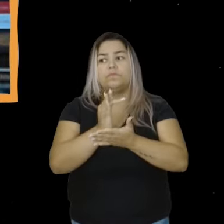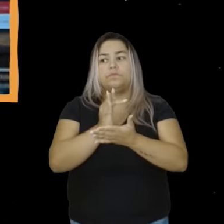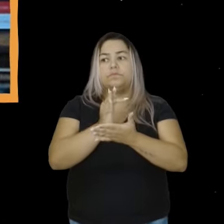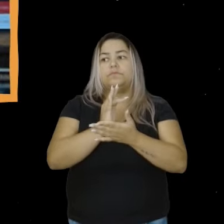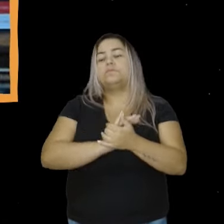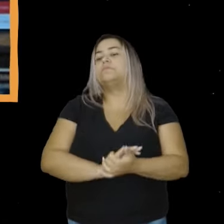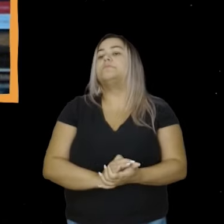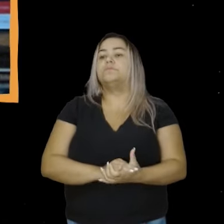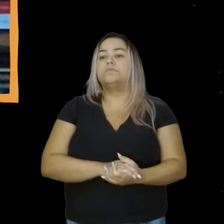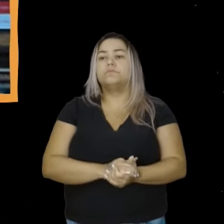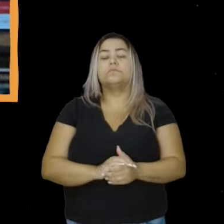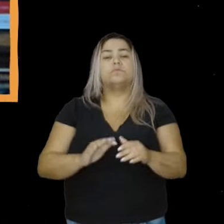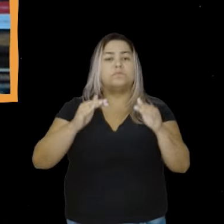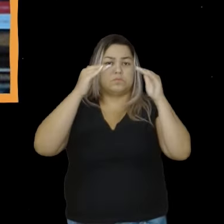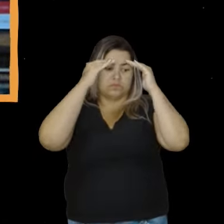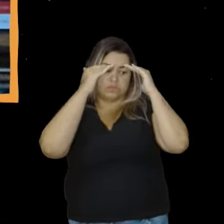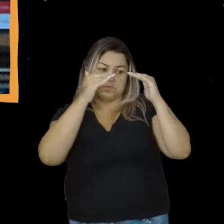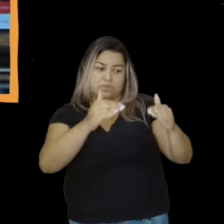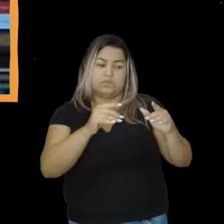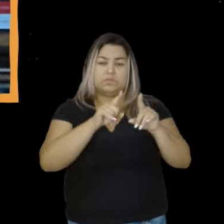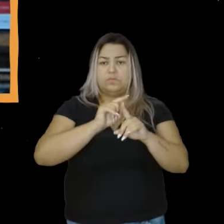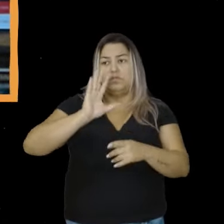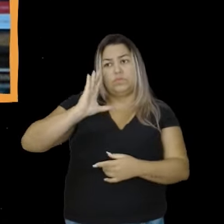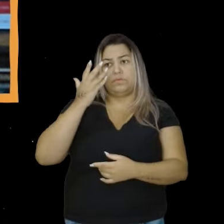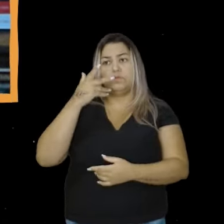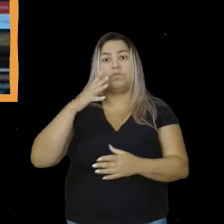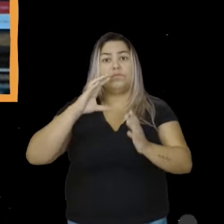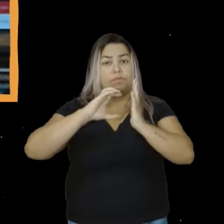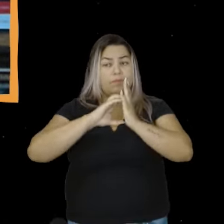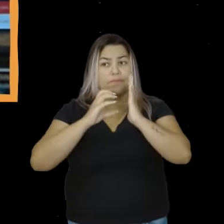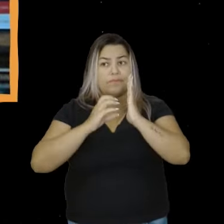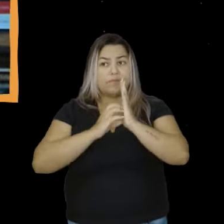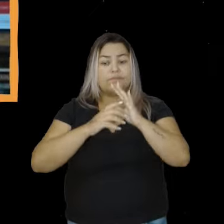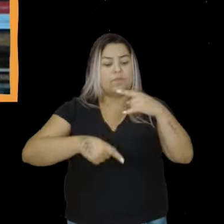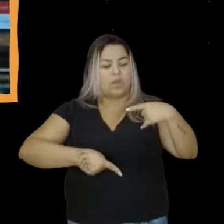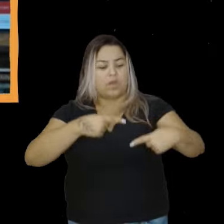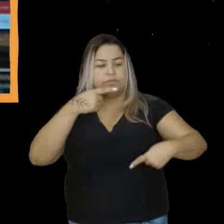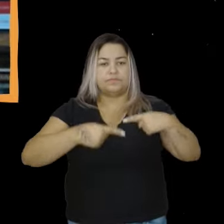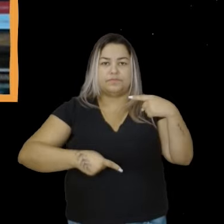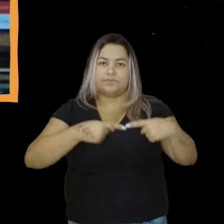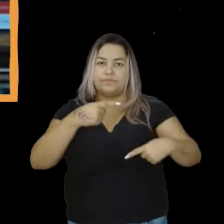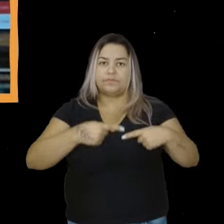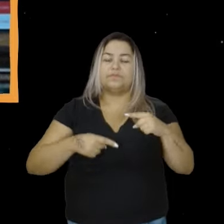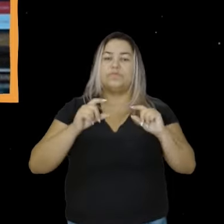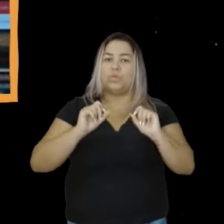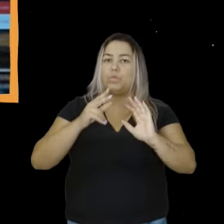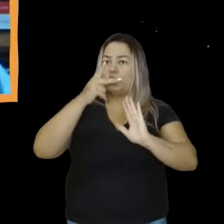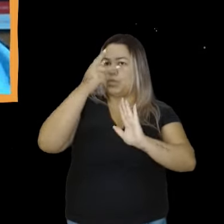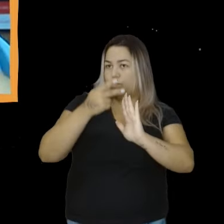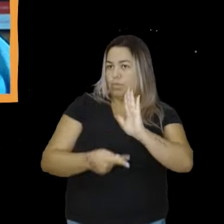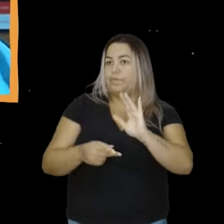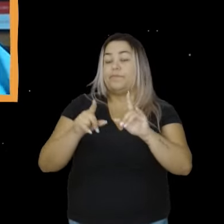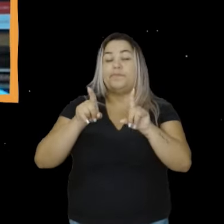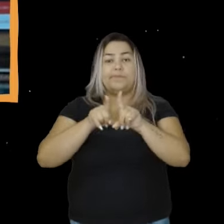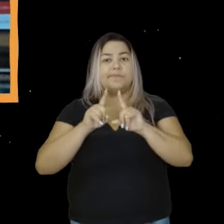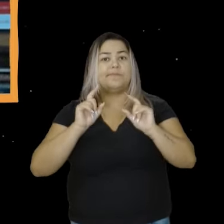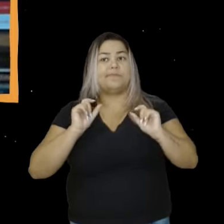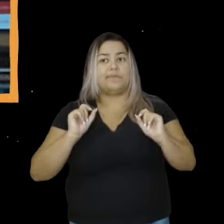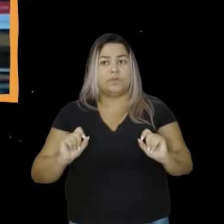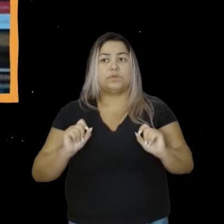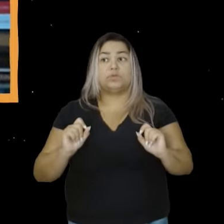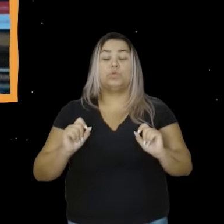princípios de respeito às decisões do partido. Então a política, quando ela é um projeto coletivo que se expressa